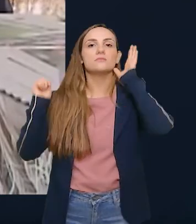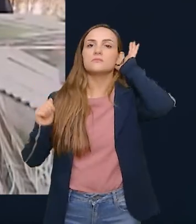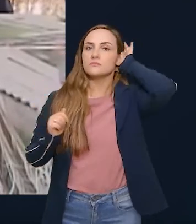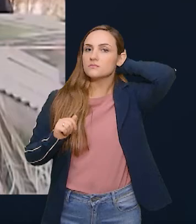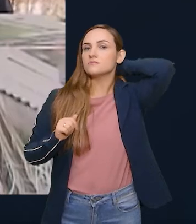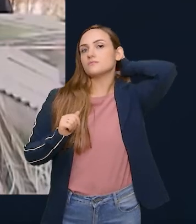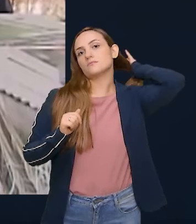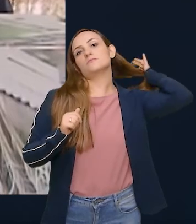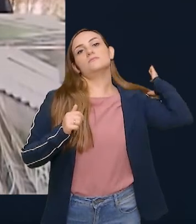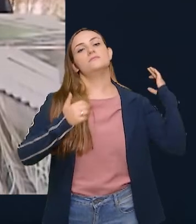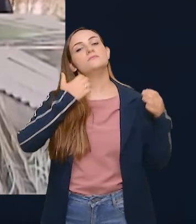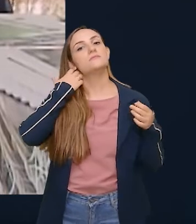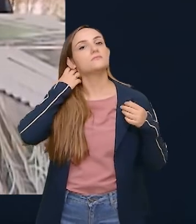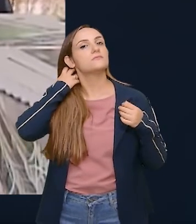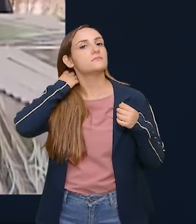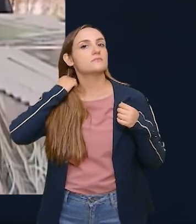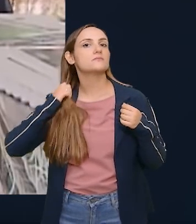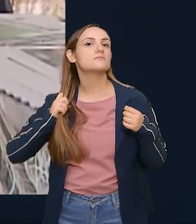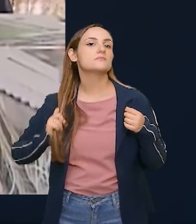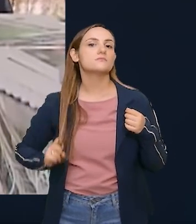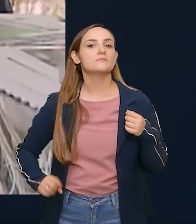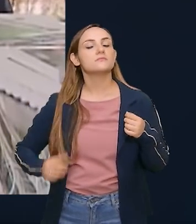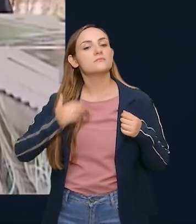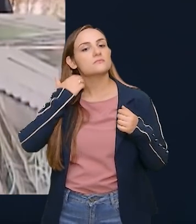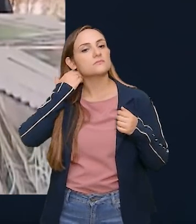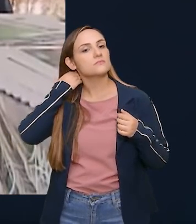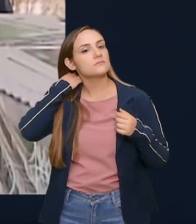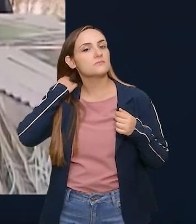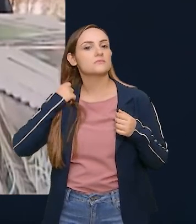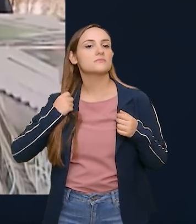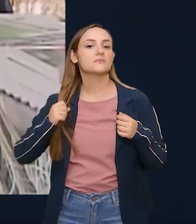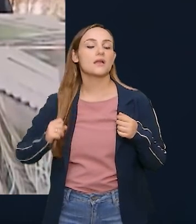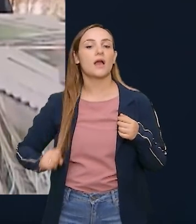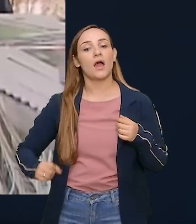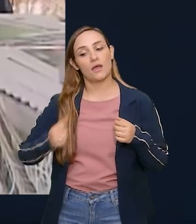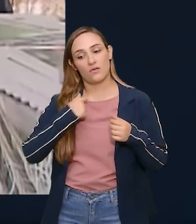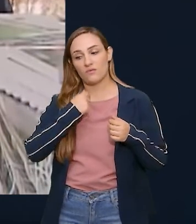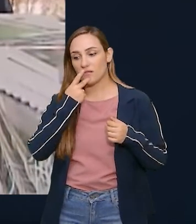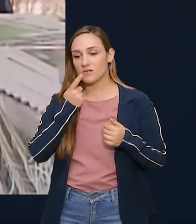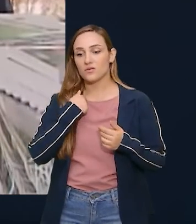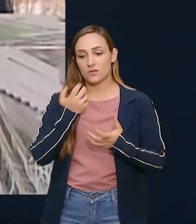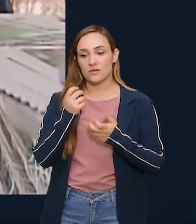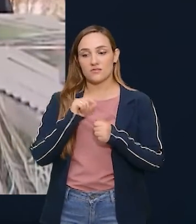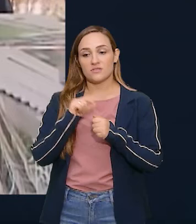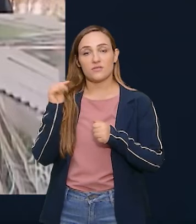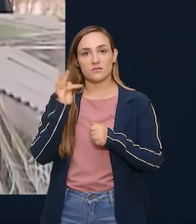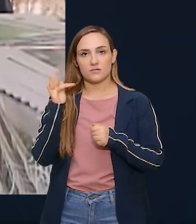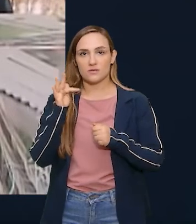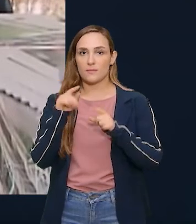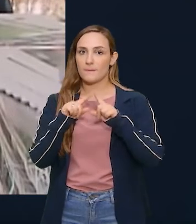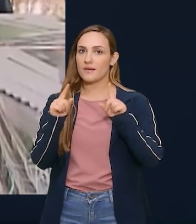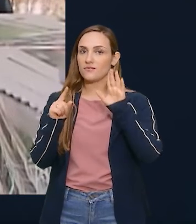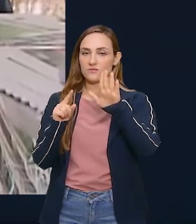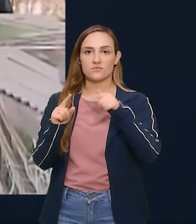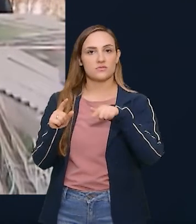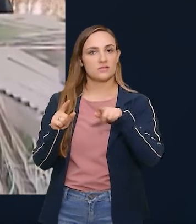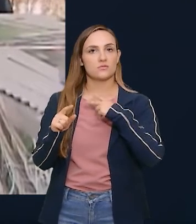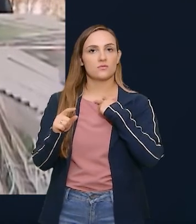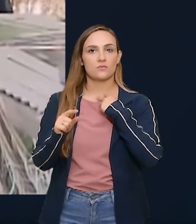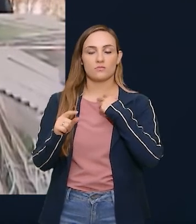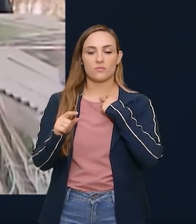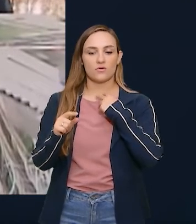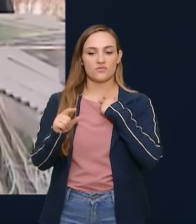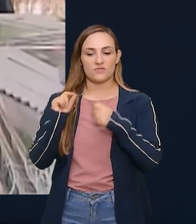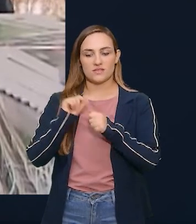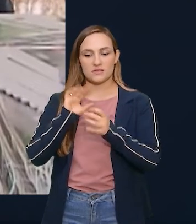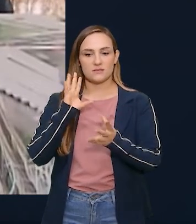vestibular. E aí, dessa vez, sim, eu quis ir atrás do supletivo porque eu queria entrar na faculdade. O que acontece no Brasil é que você não pode